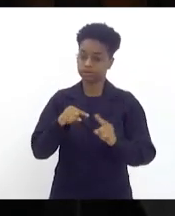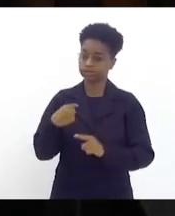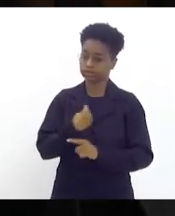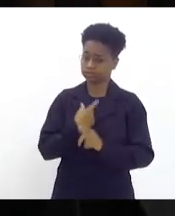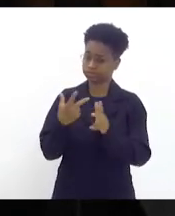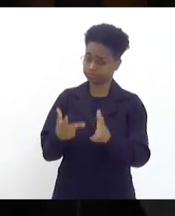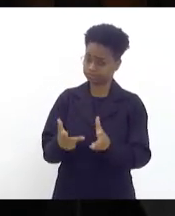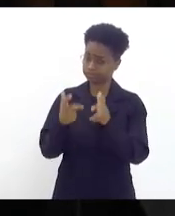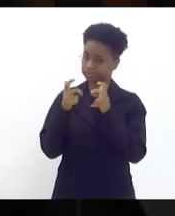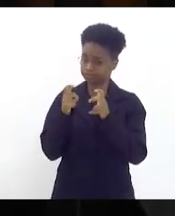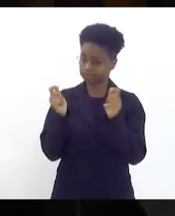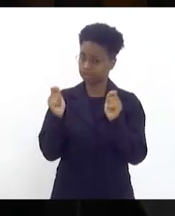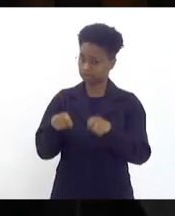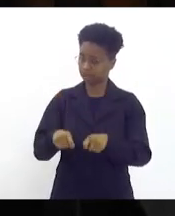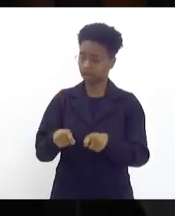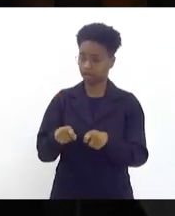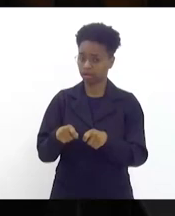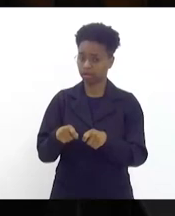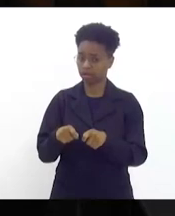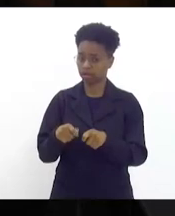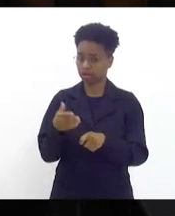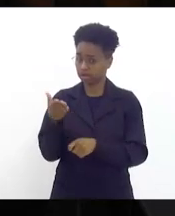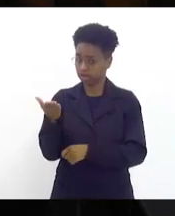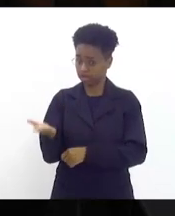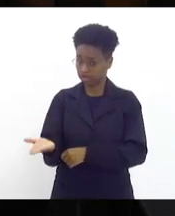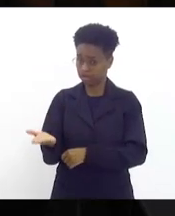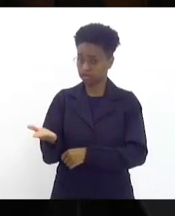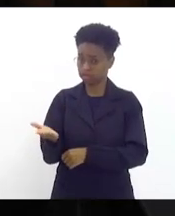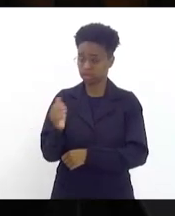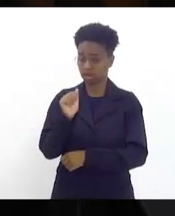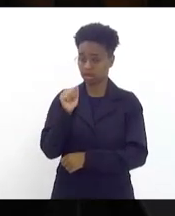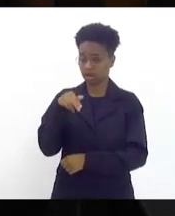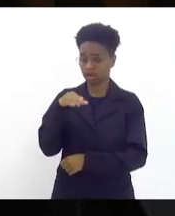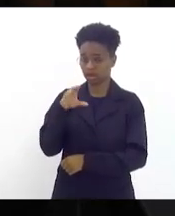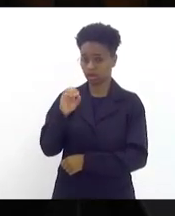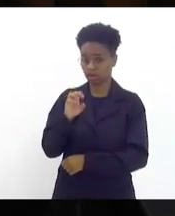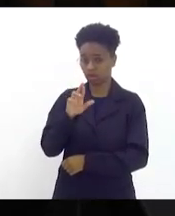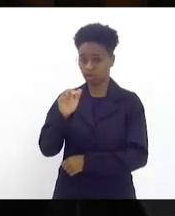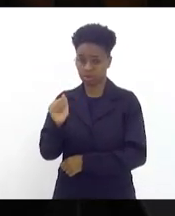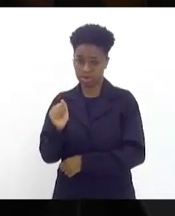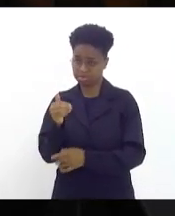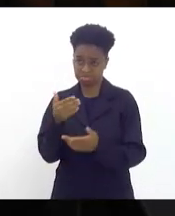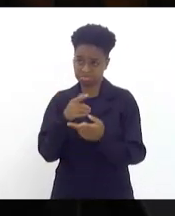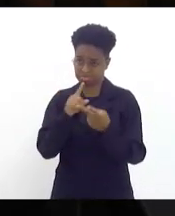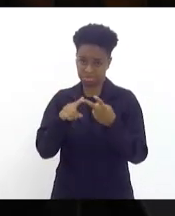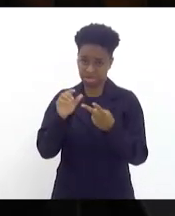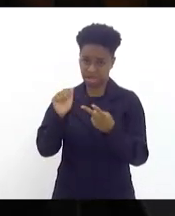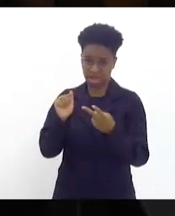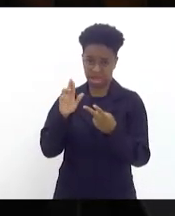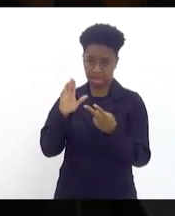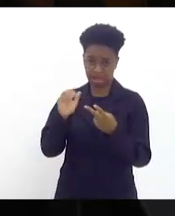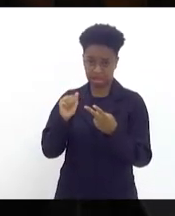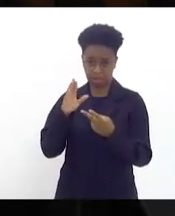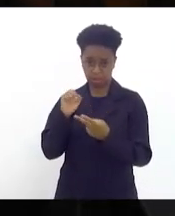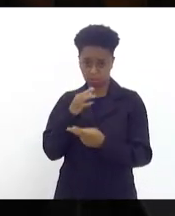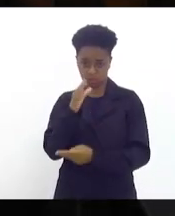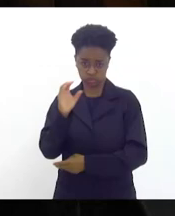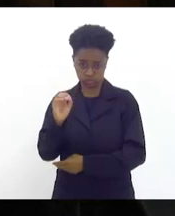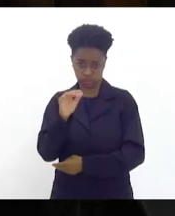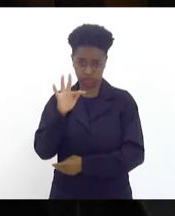ver que esse tipo de âncora de arcabouço fiscal